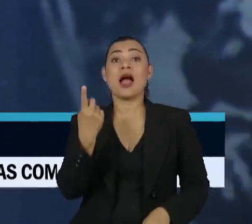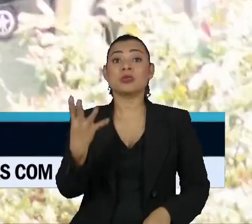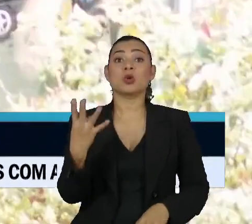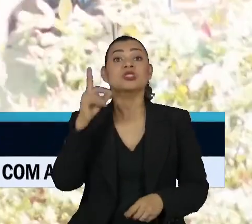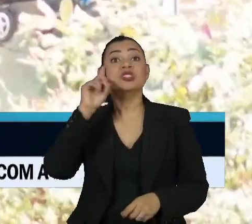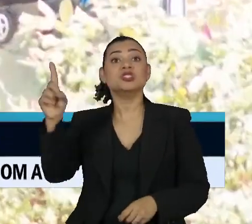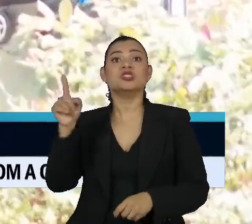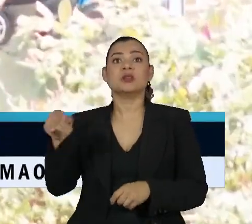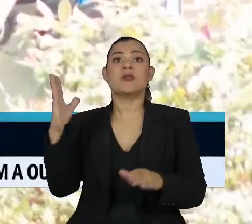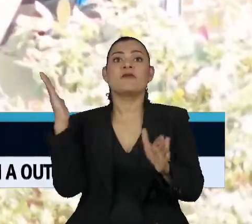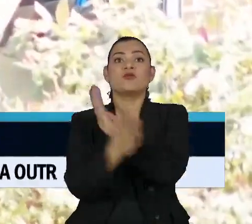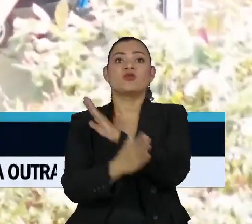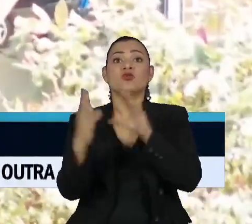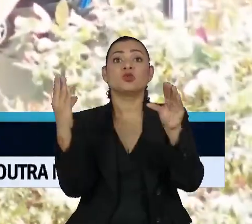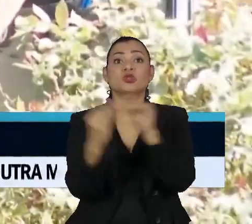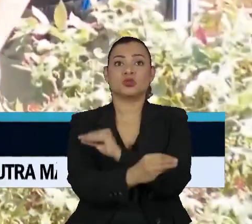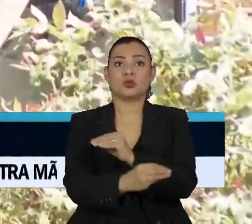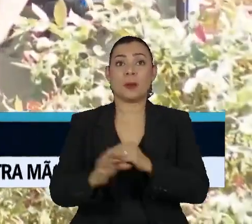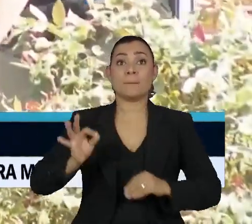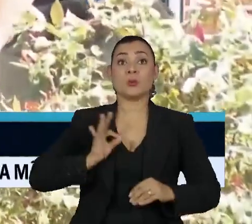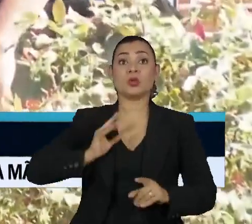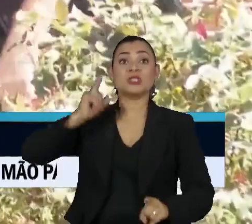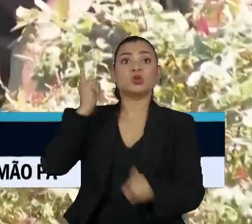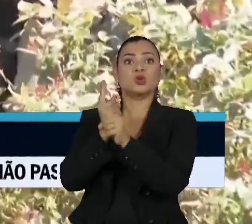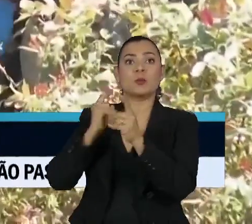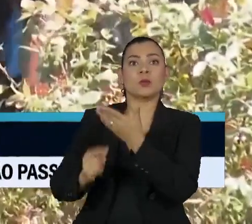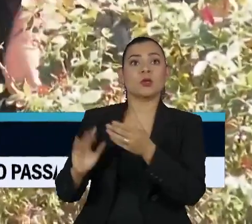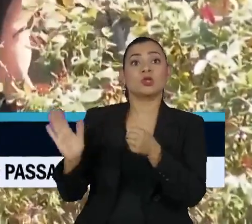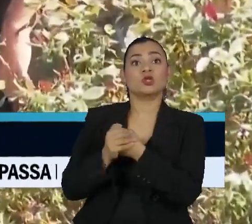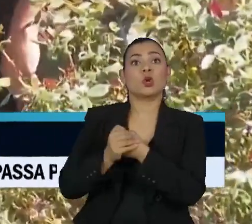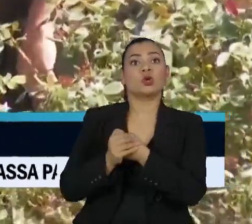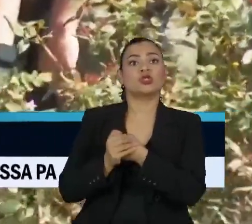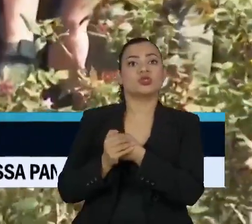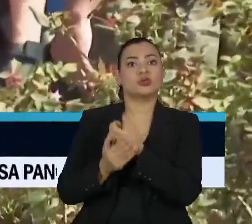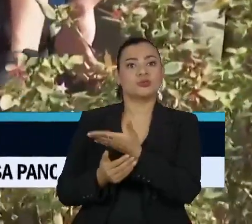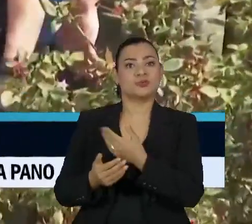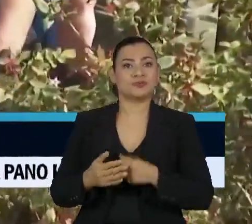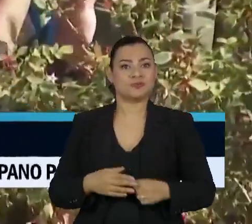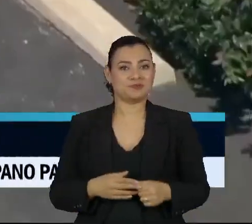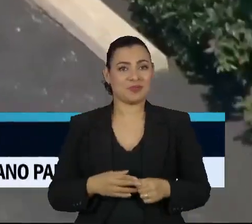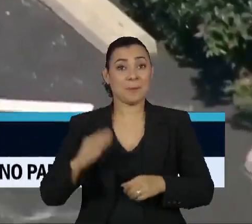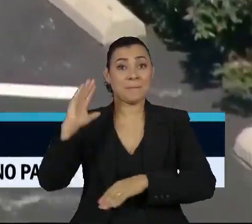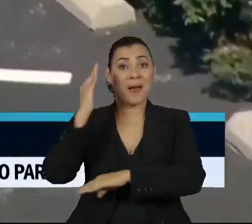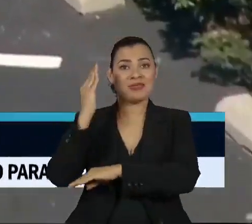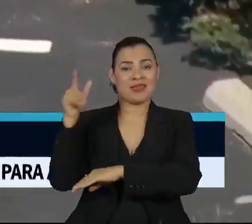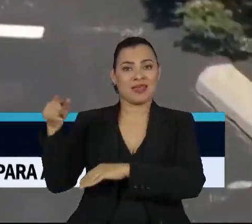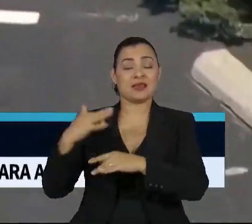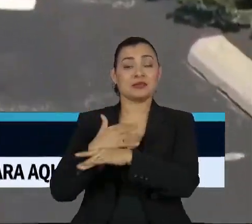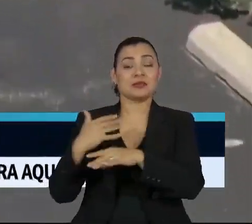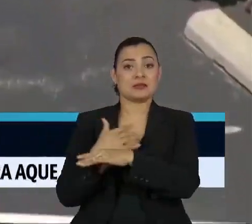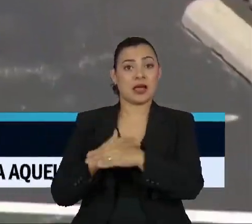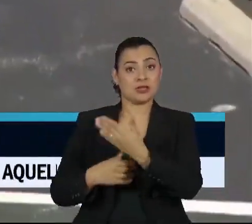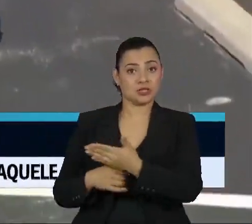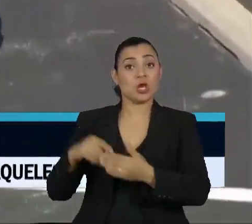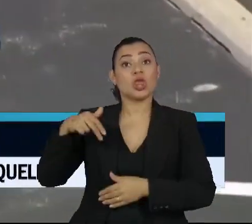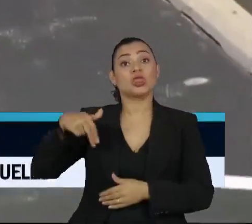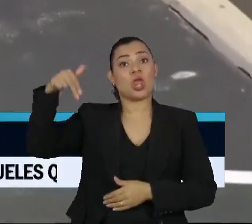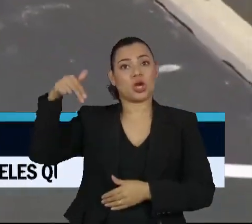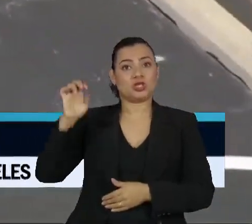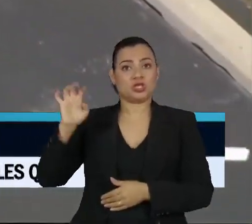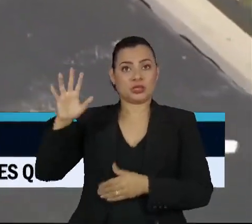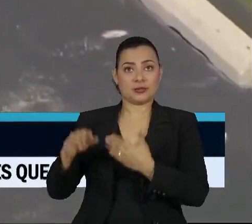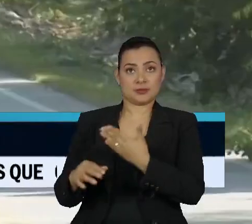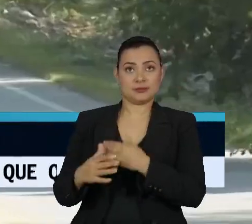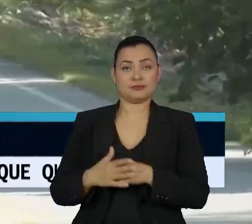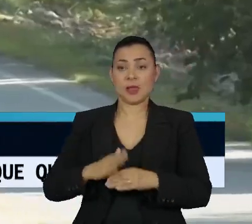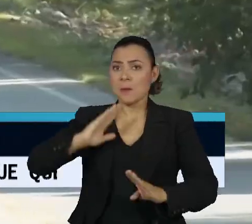dias. Os policiais encontraram Danilo escondido num depósito de toras de madeira na cidade de Bucktown, ao norte do estado.